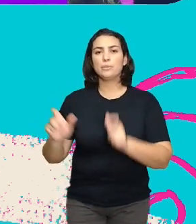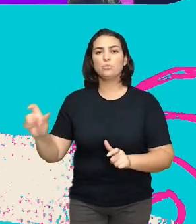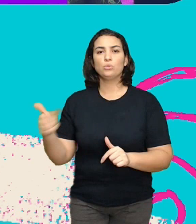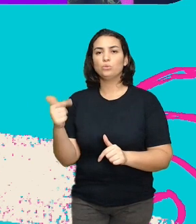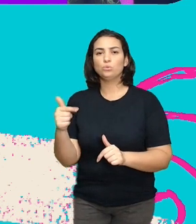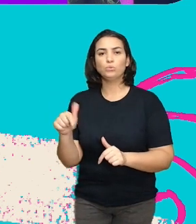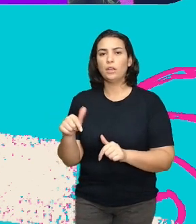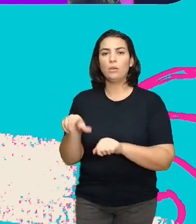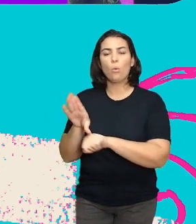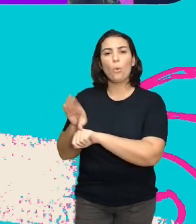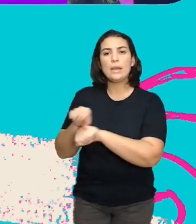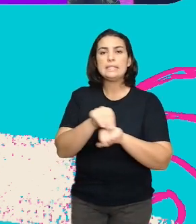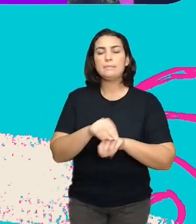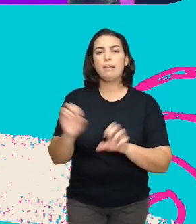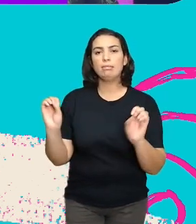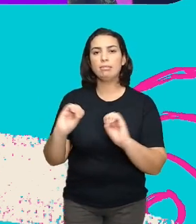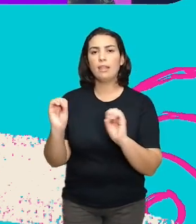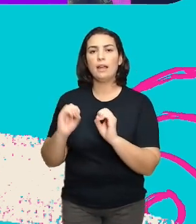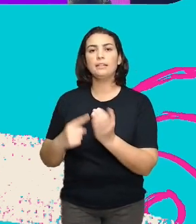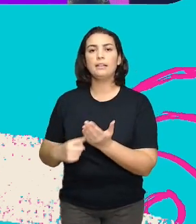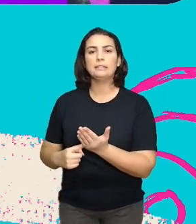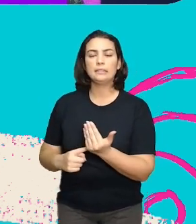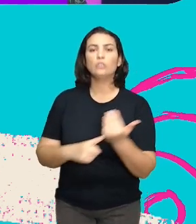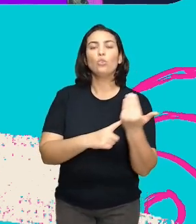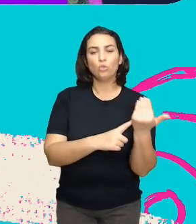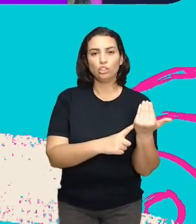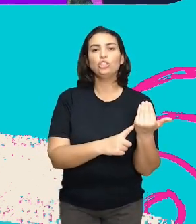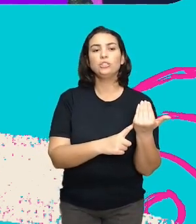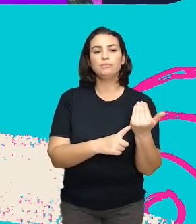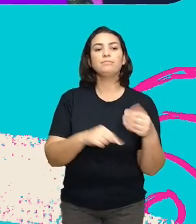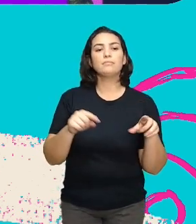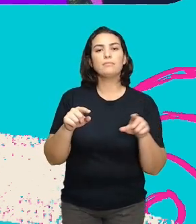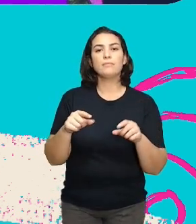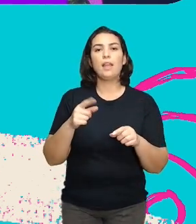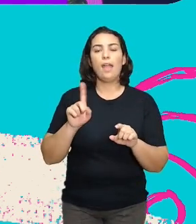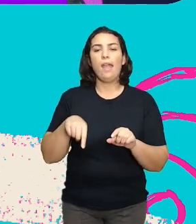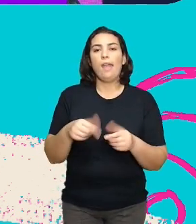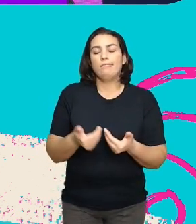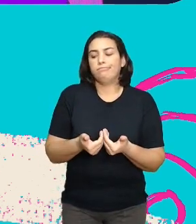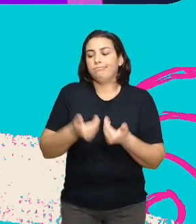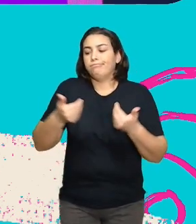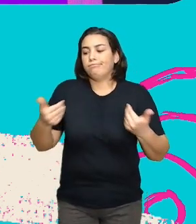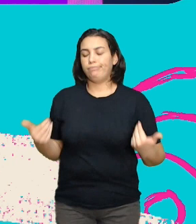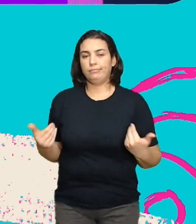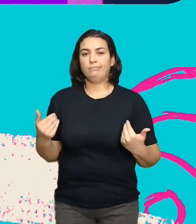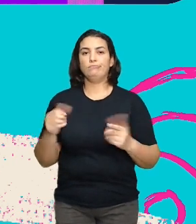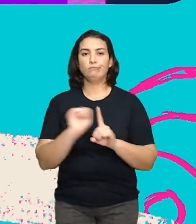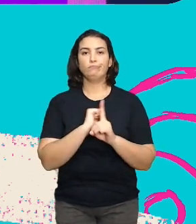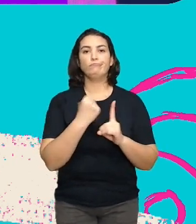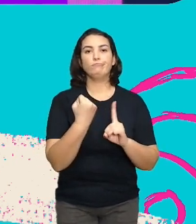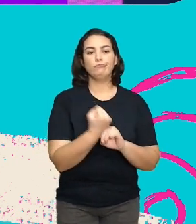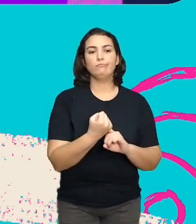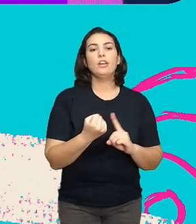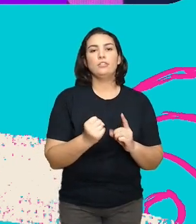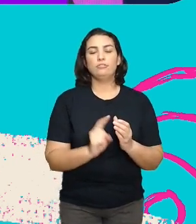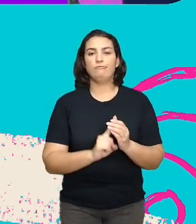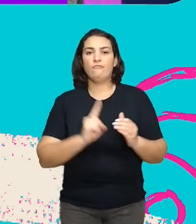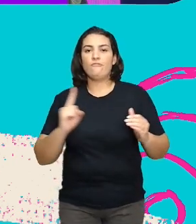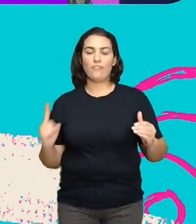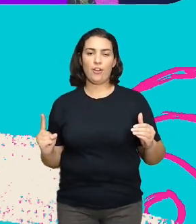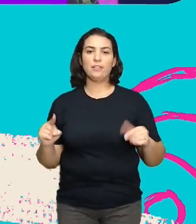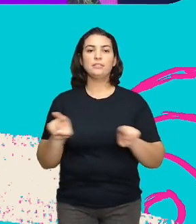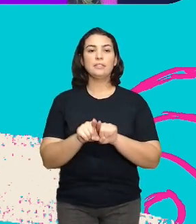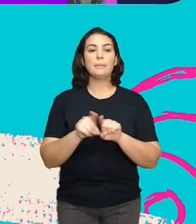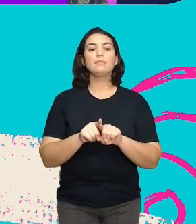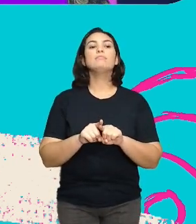linguagem tecnológica fica à margem da sociedade no momento atual. Tecnologia das coisas, e aqui aí